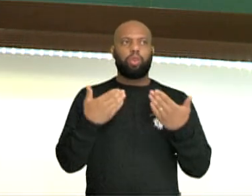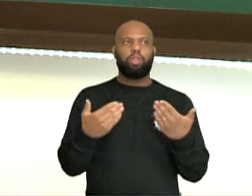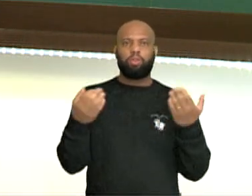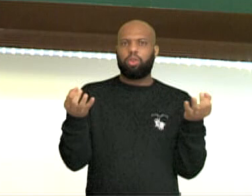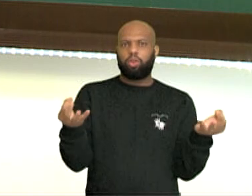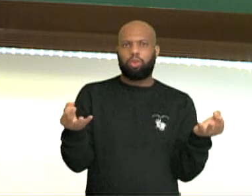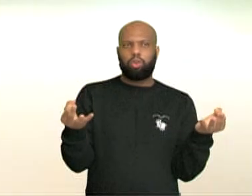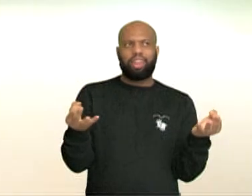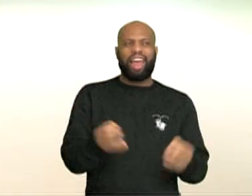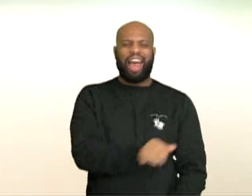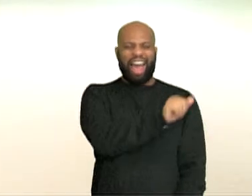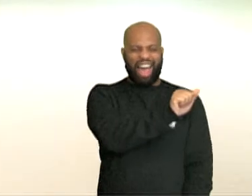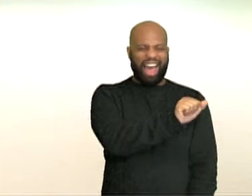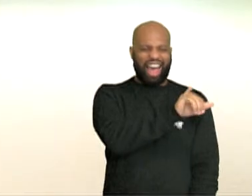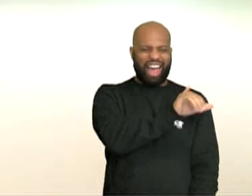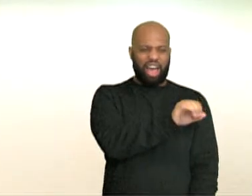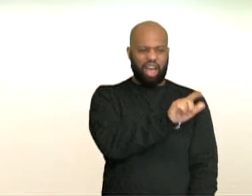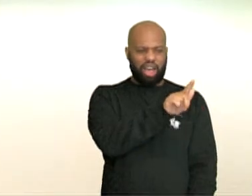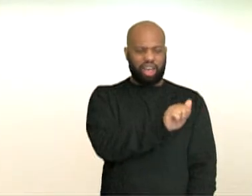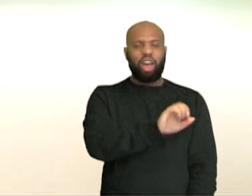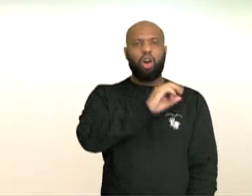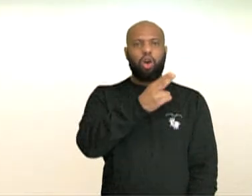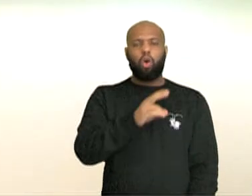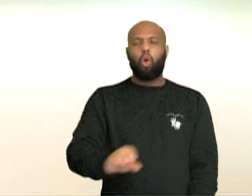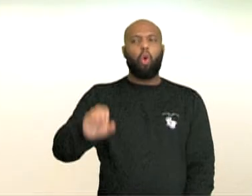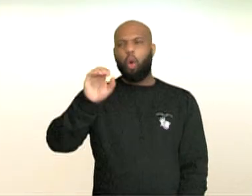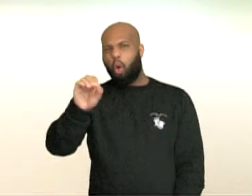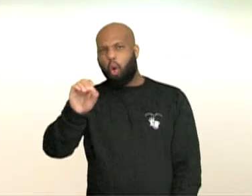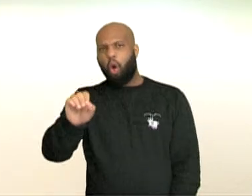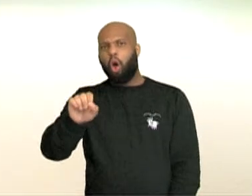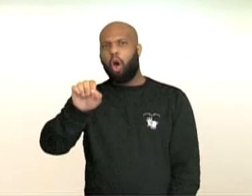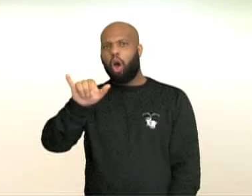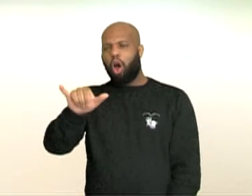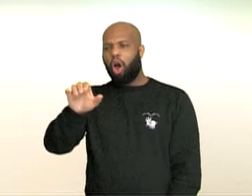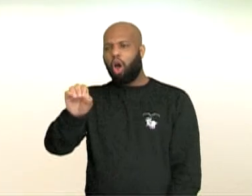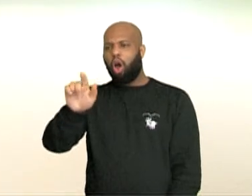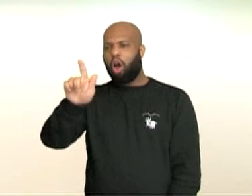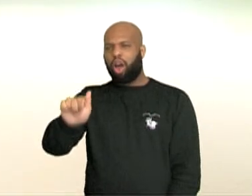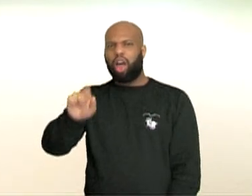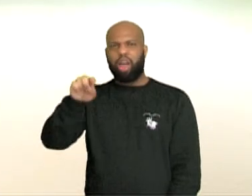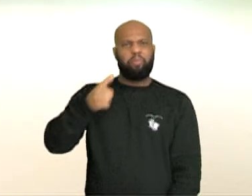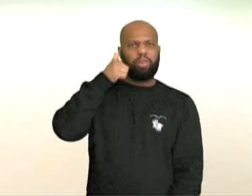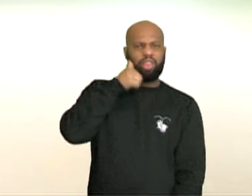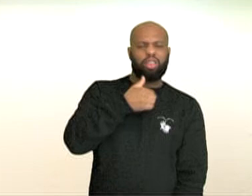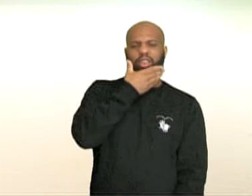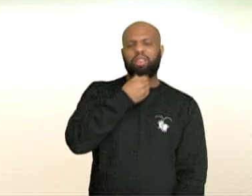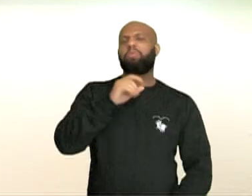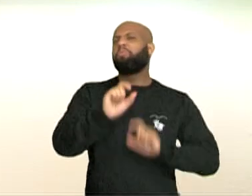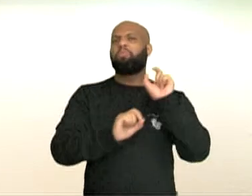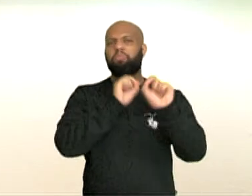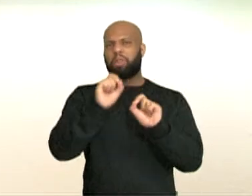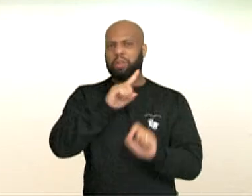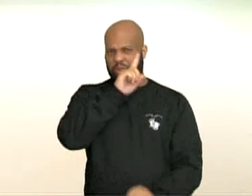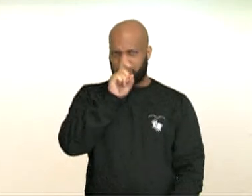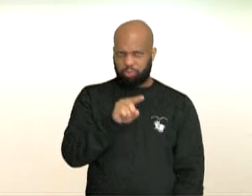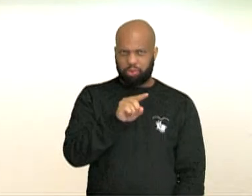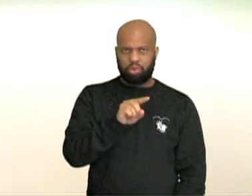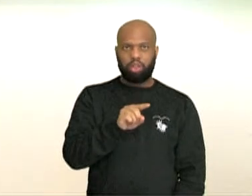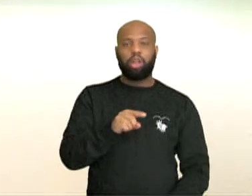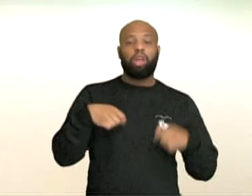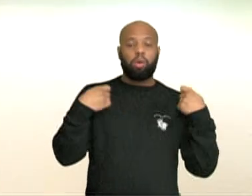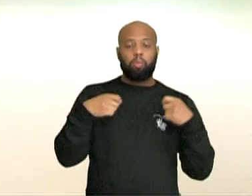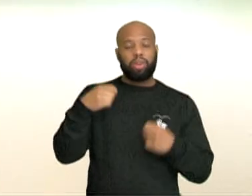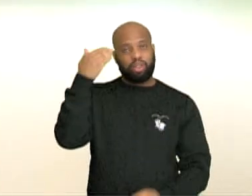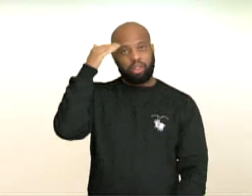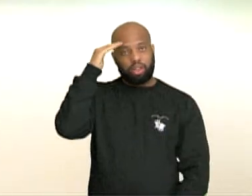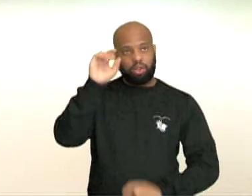yoga ou o yoga? Como será que eu falo? Eu uso esse artigo feminino, é o masculino? O que nós temos que entender?